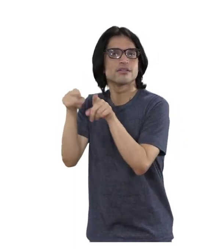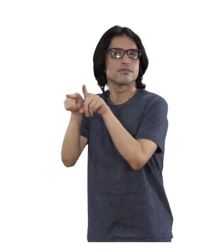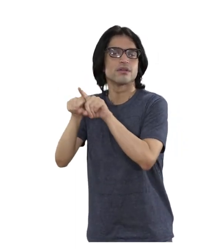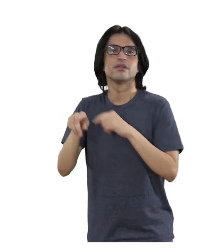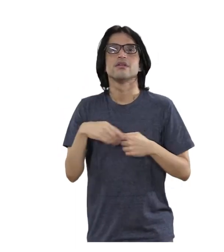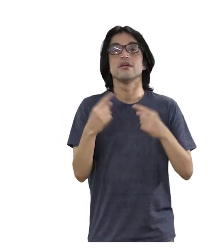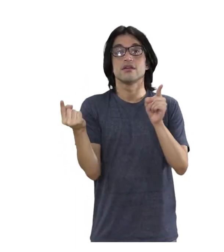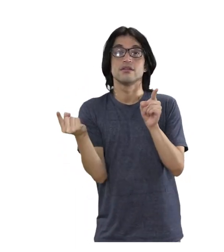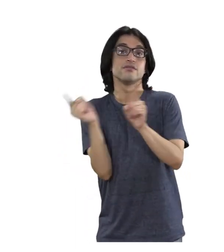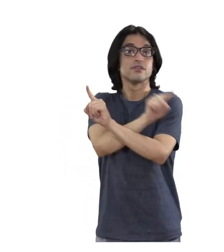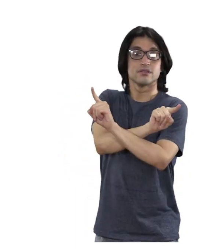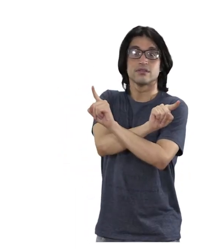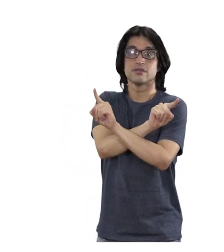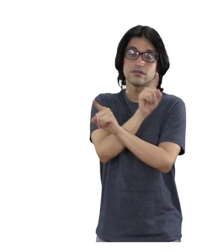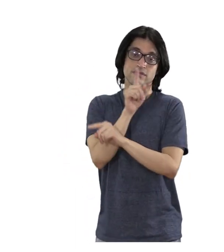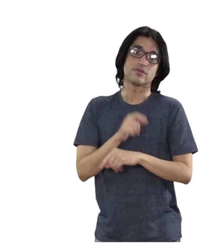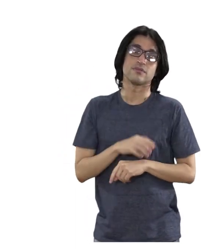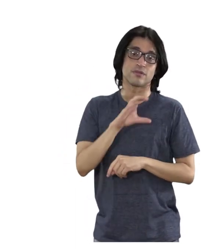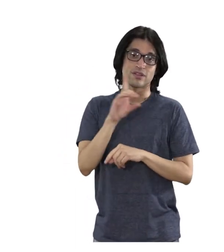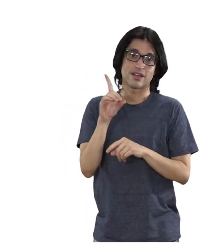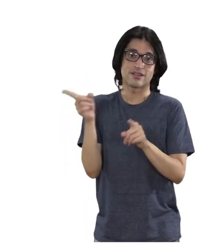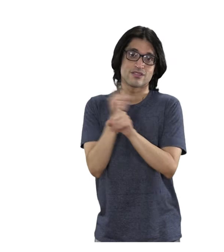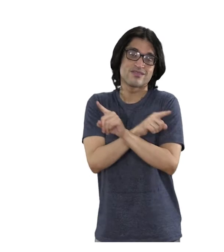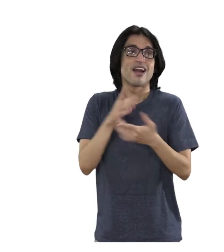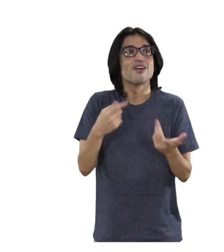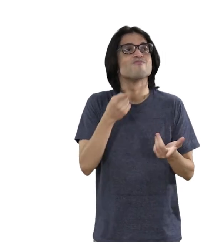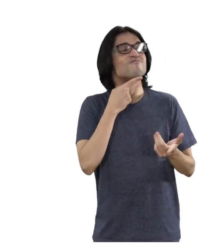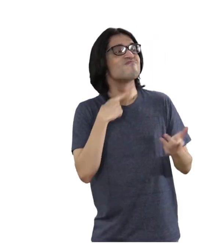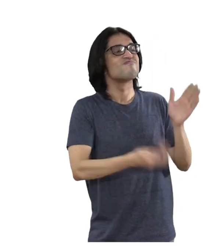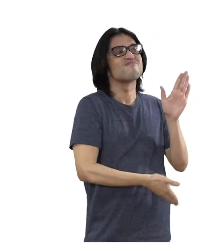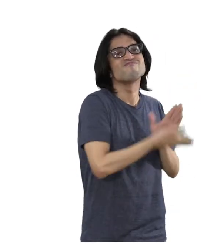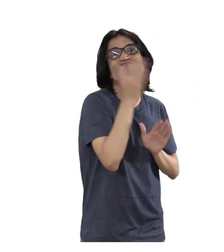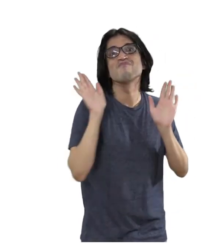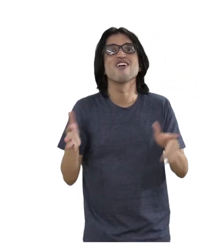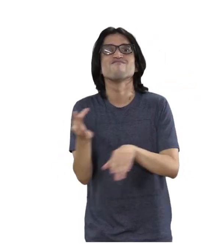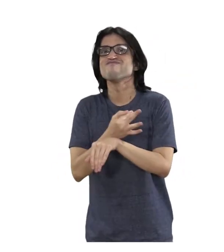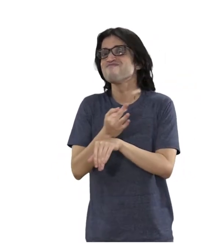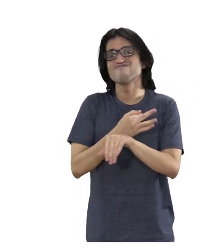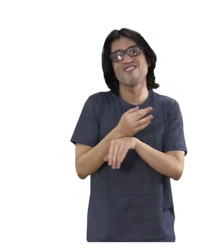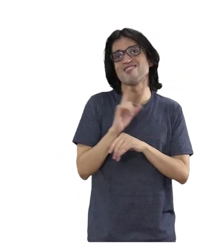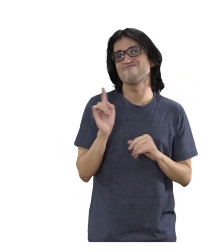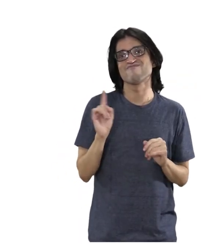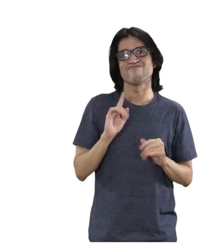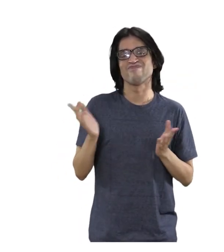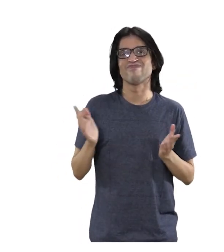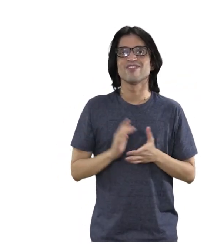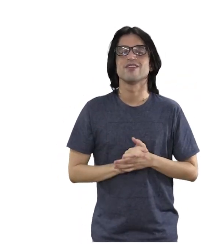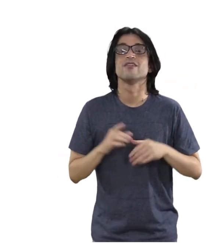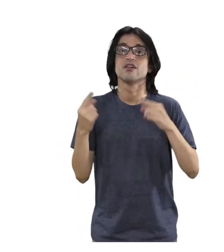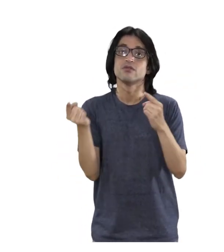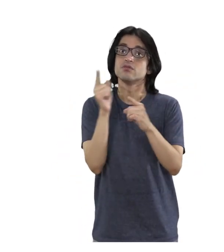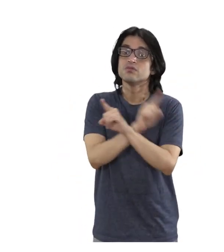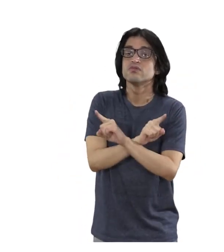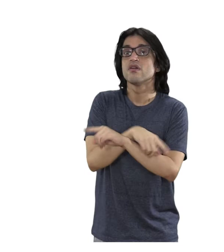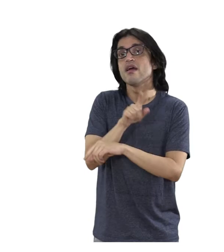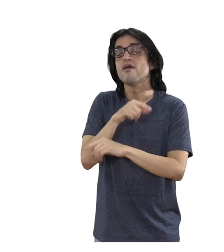adversativa estabelece uma oposição. Exemplo, gostaria de ter viajado, mas não tive férias. São elas as